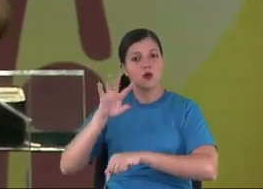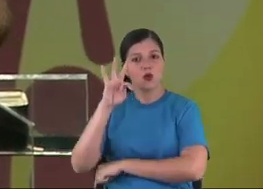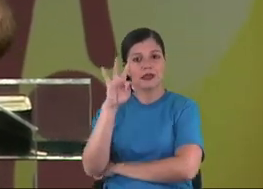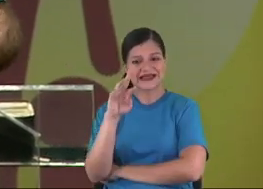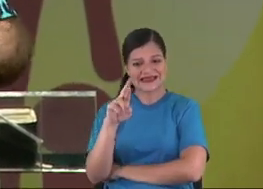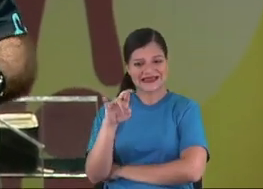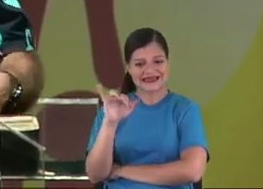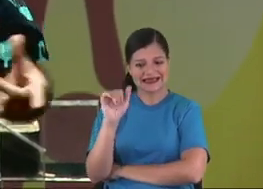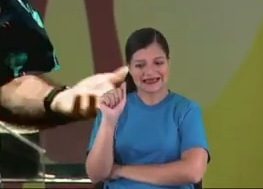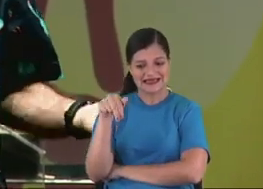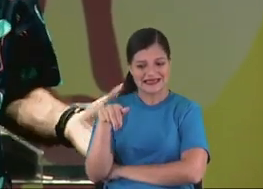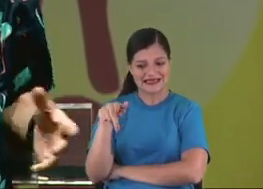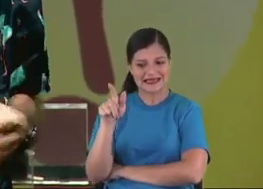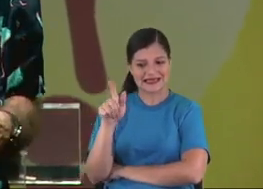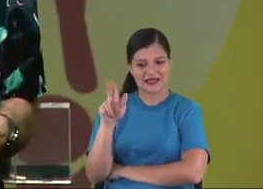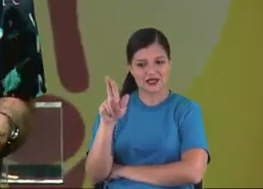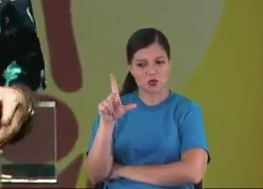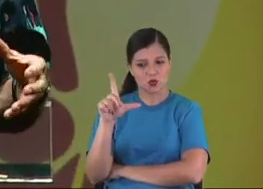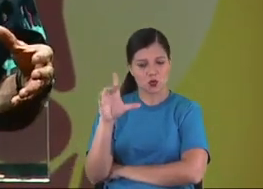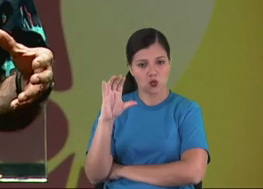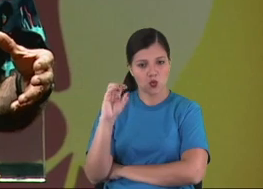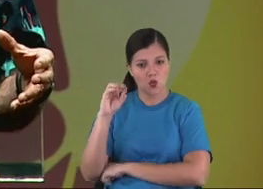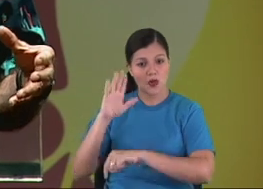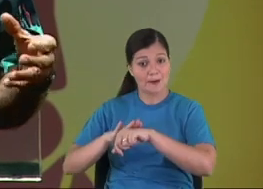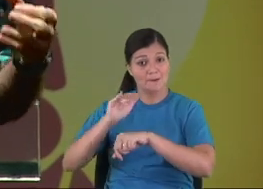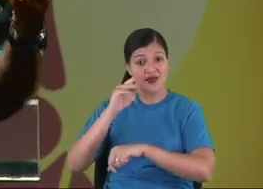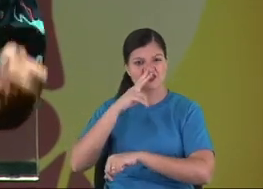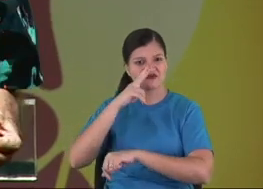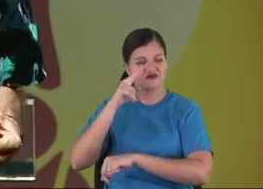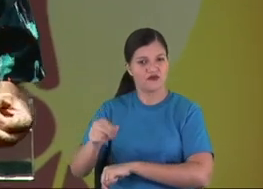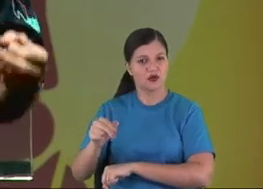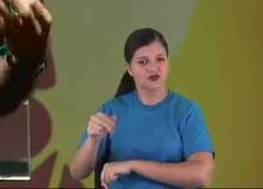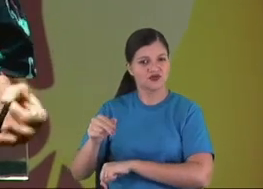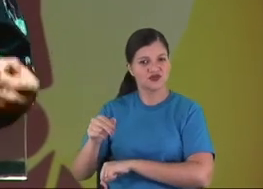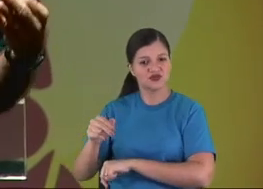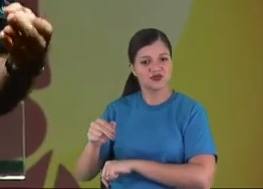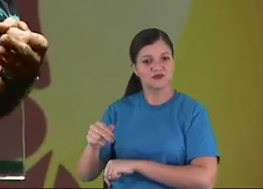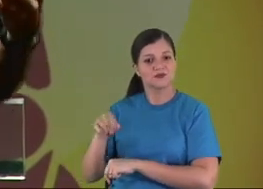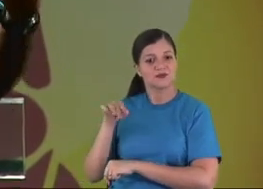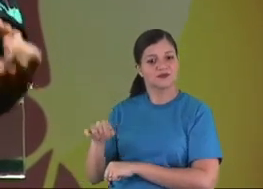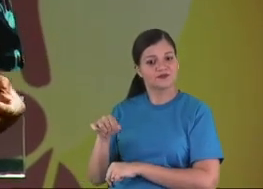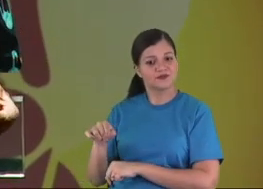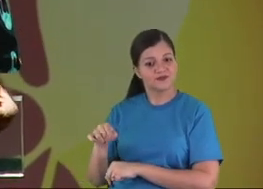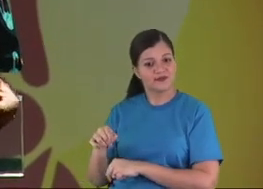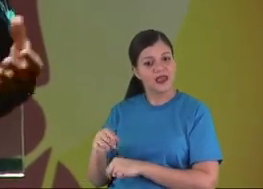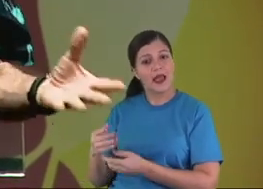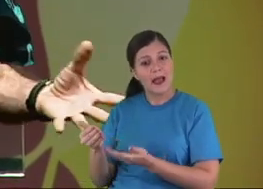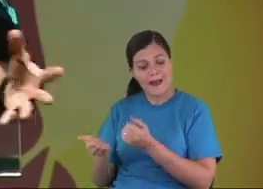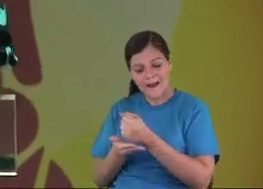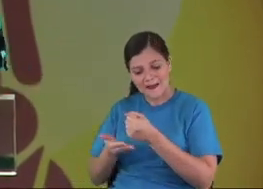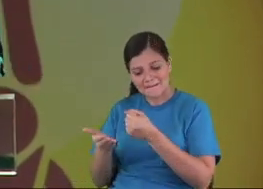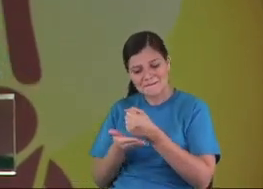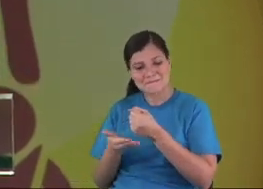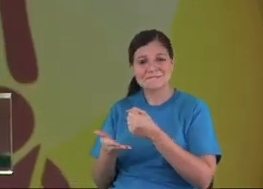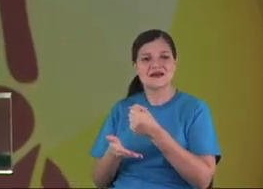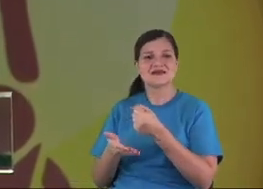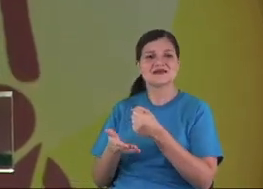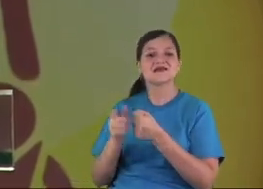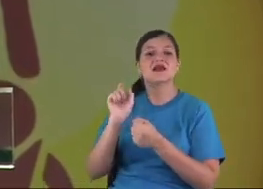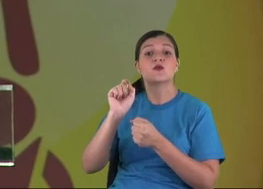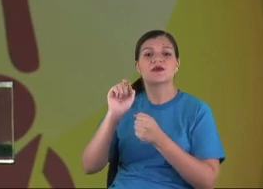a estrutura básica de toda a engenharia. A estrutura que faz as coisas se sustentarem é o triângulo.